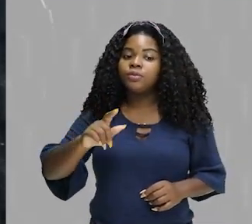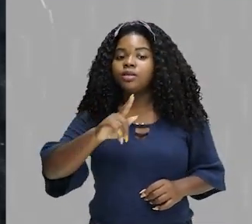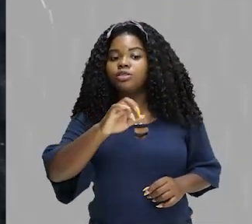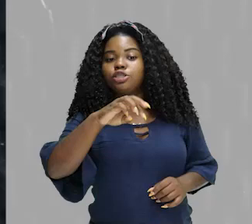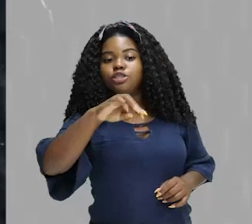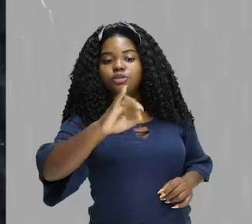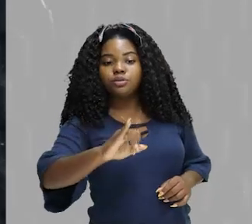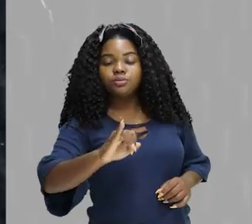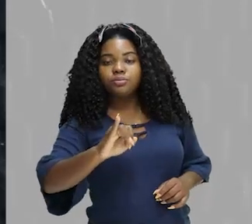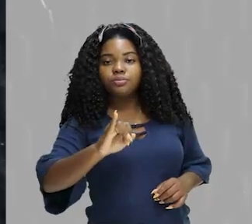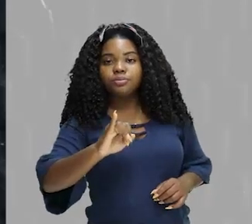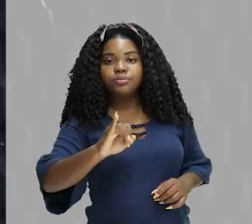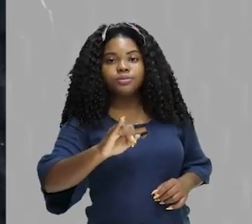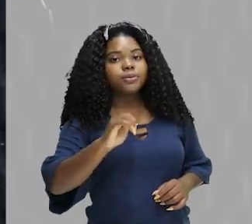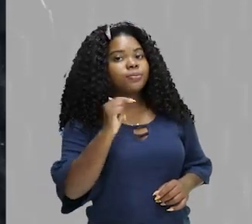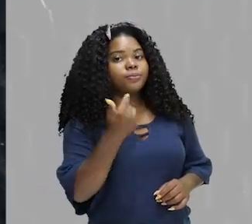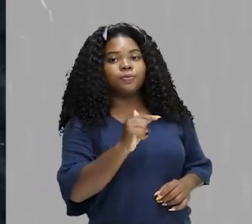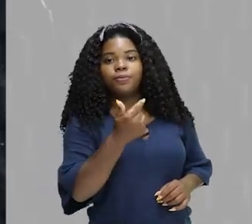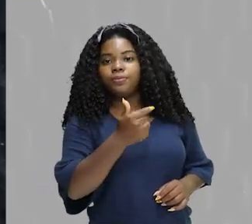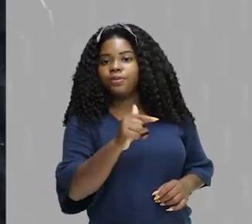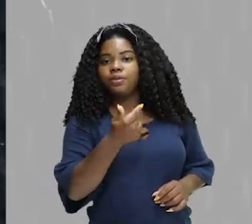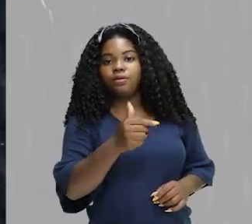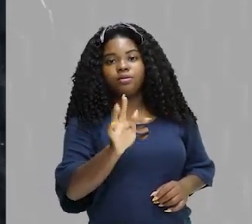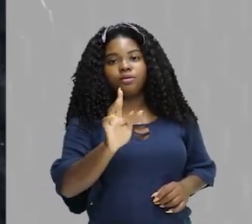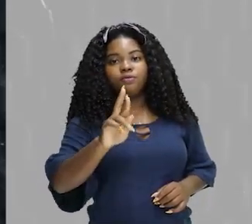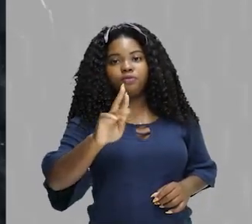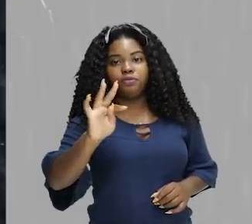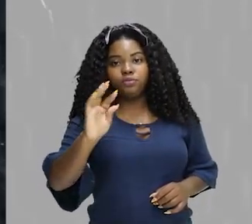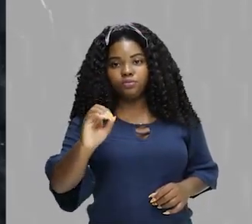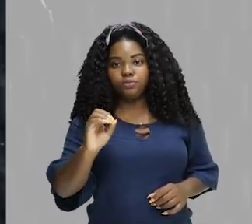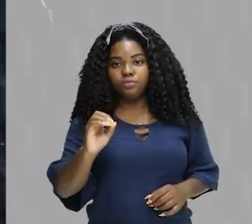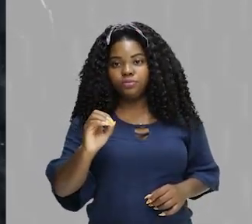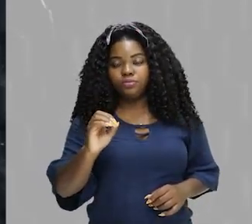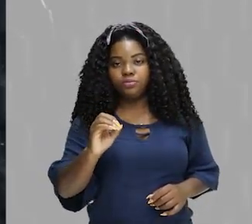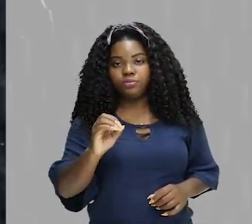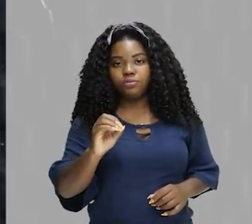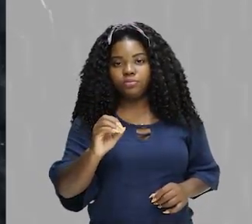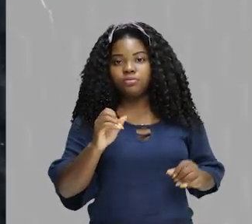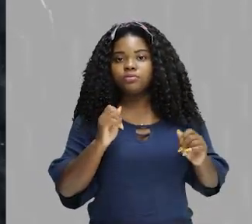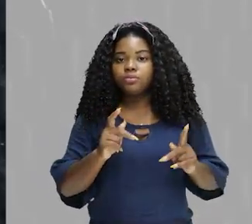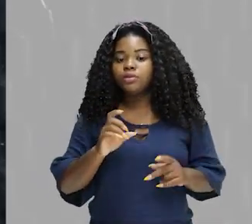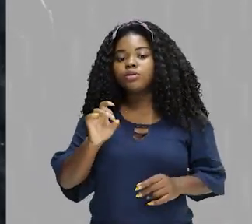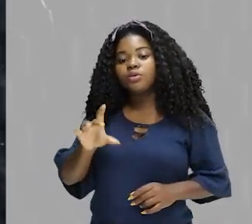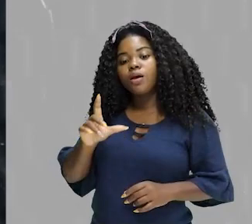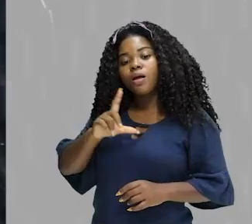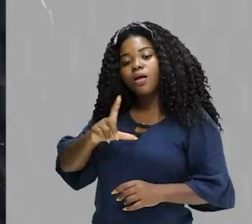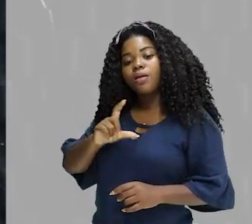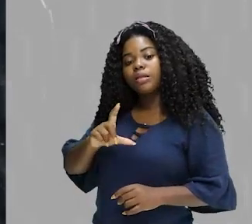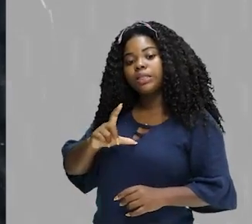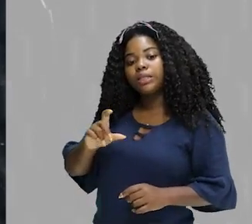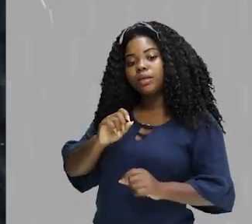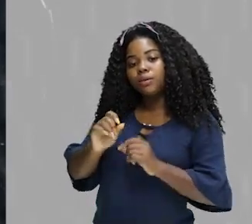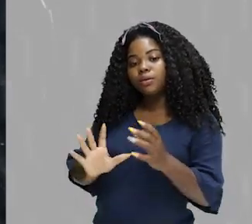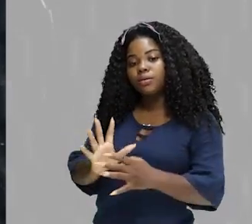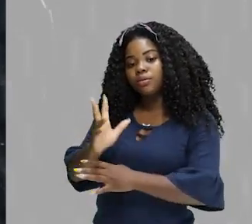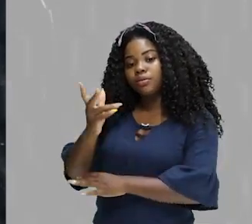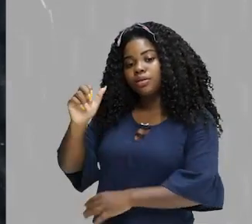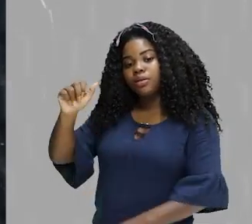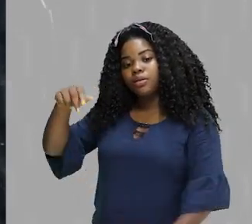lembrar, fruto não existe nas gimnospermas. Fruto só vai estar presente nas